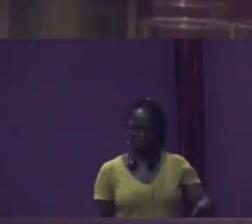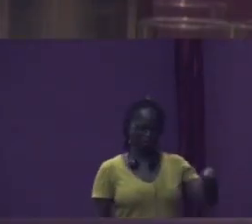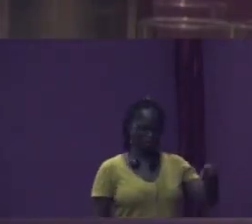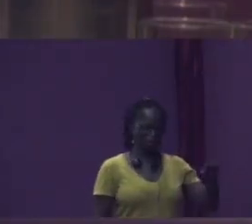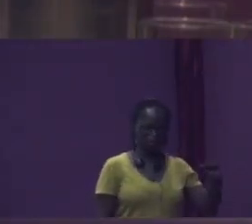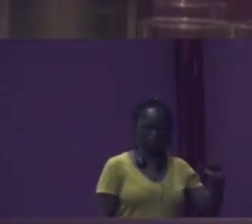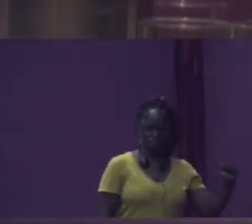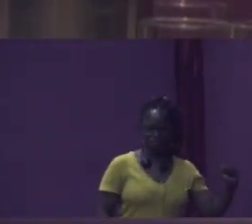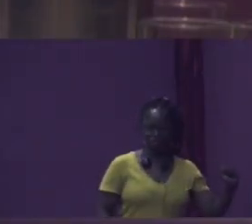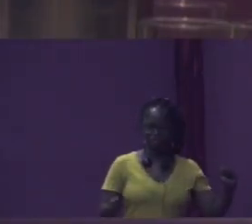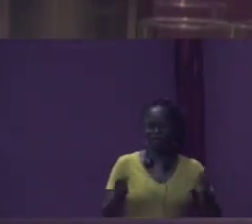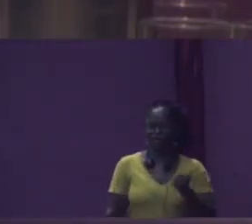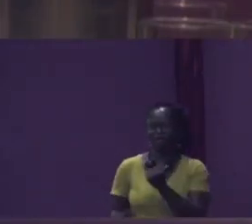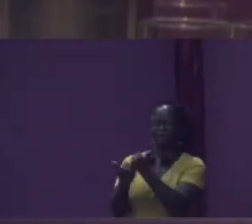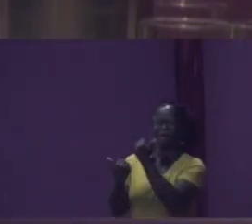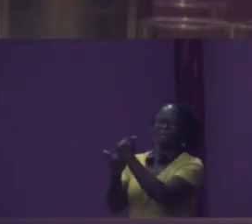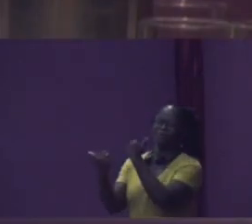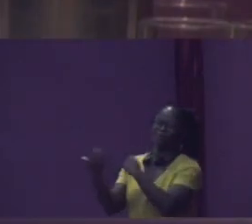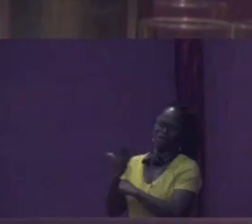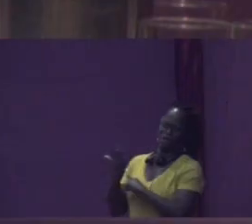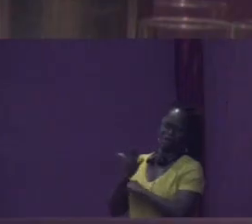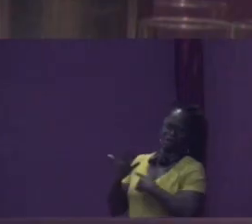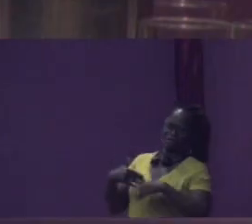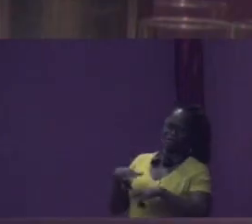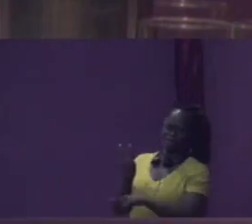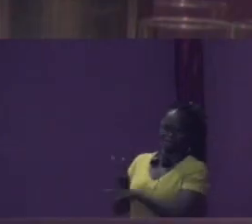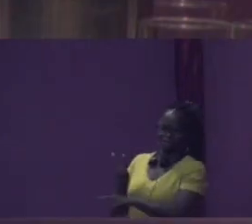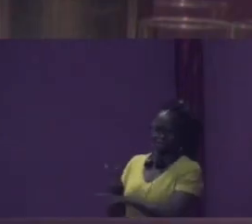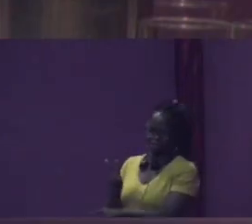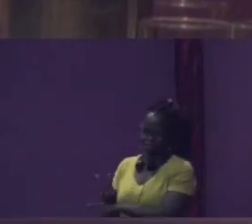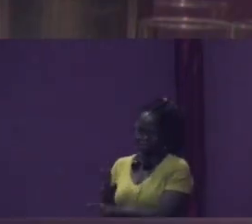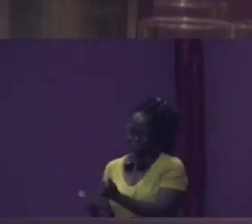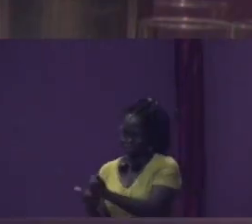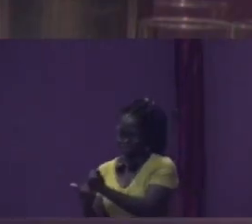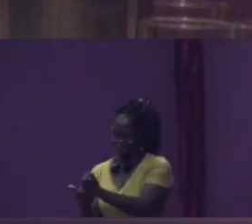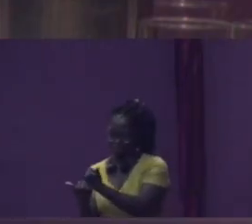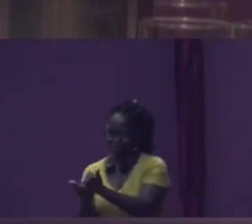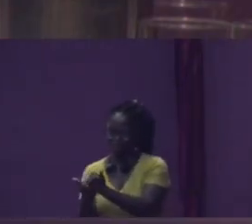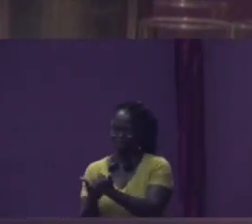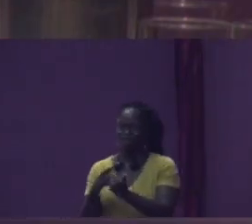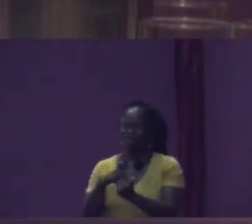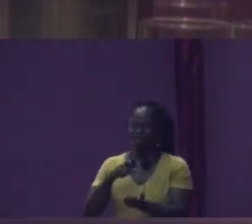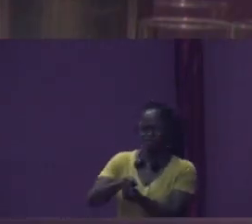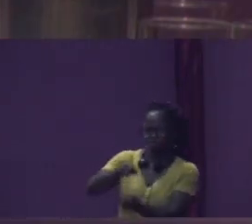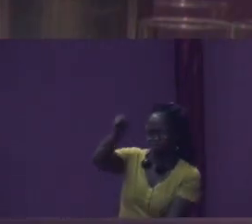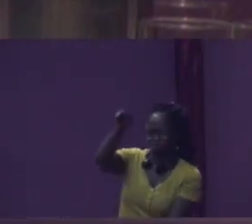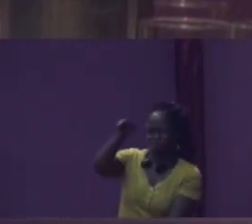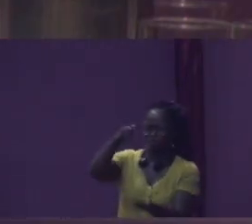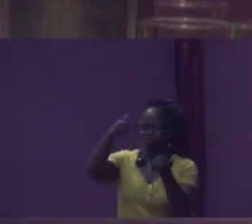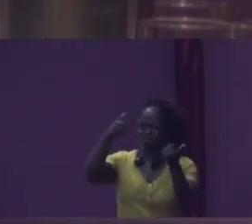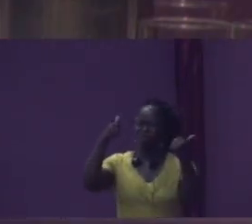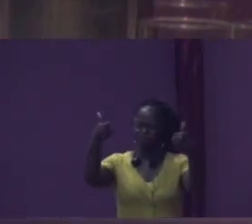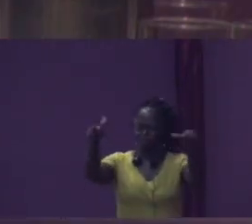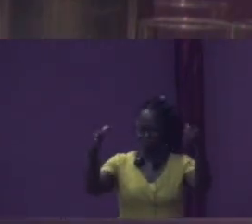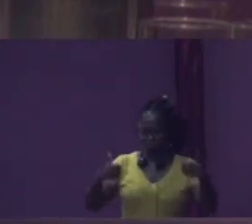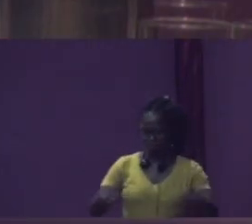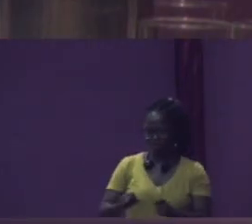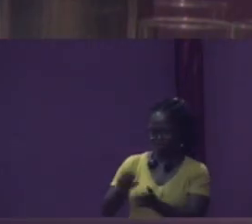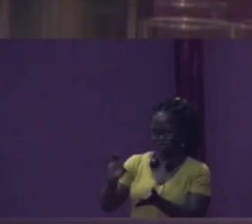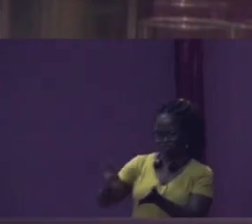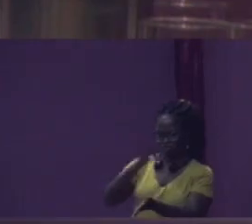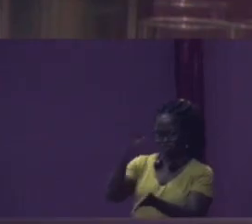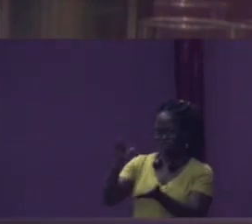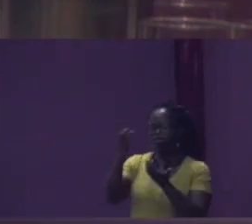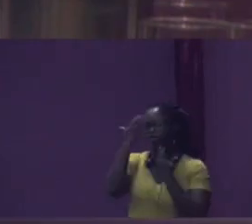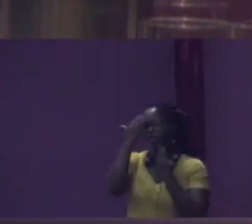nossas apoiadoras eventuais aqui, as nossas monitoras, recebendo ali os pôsteres, fazendo as inscrições.